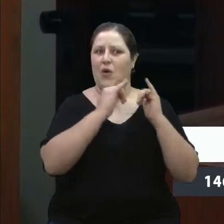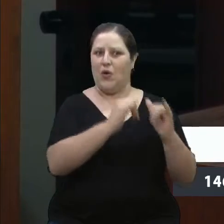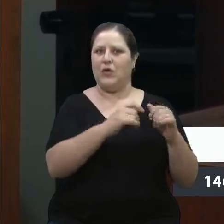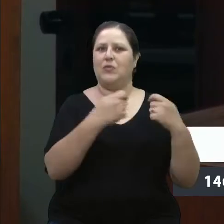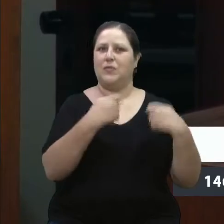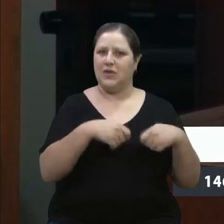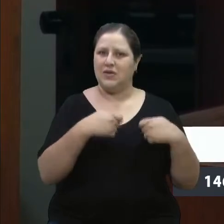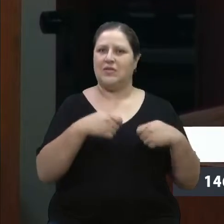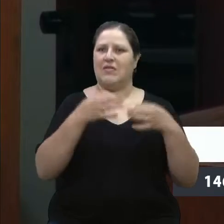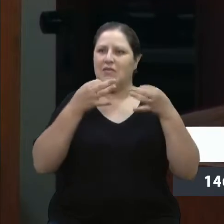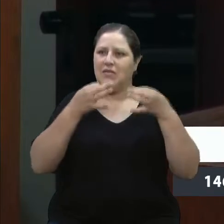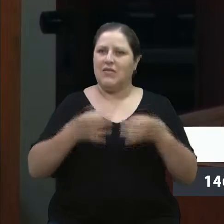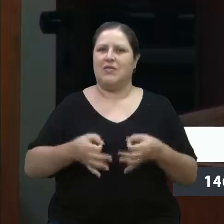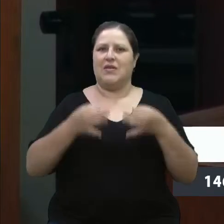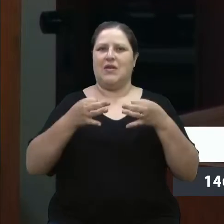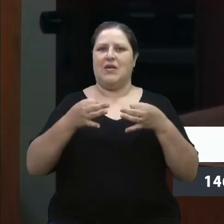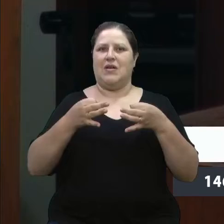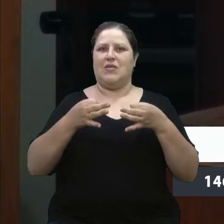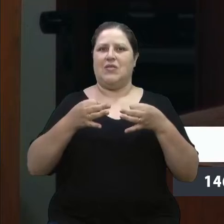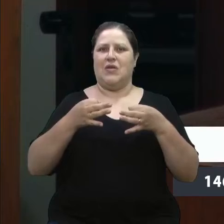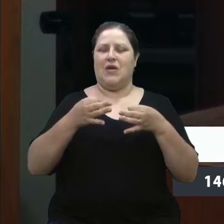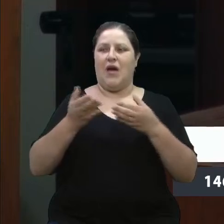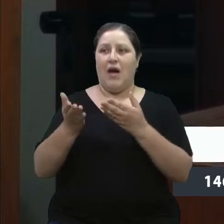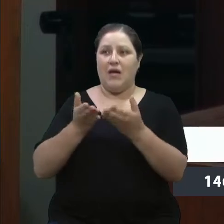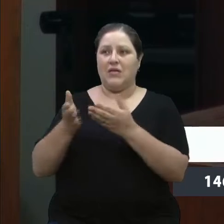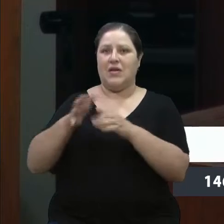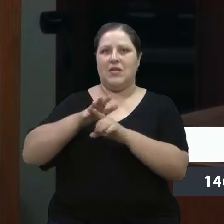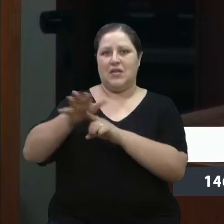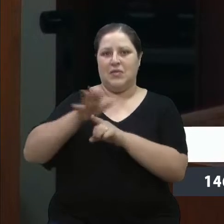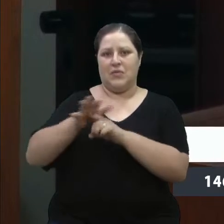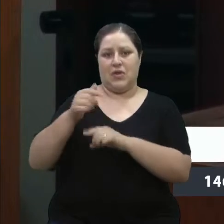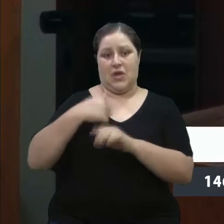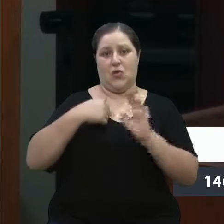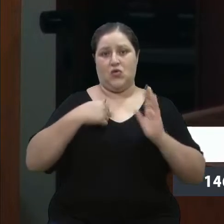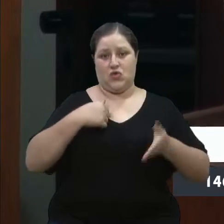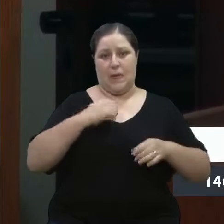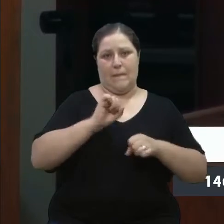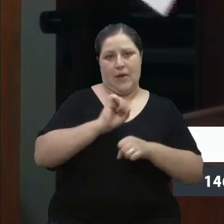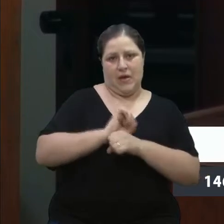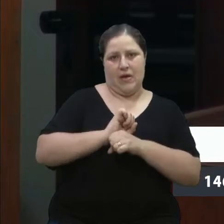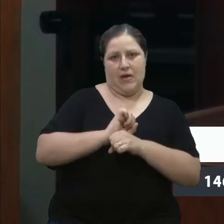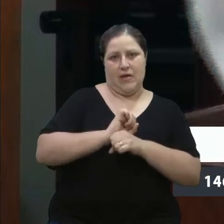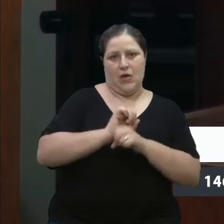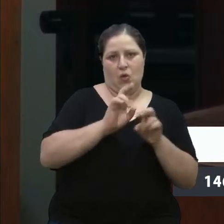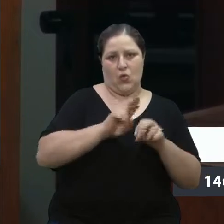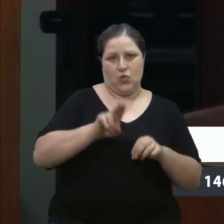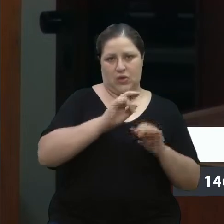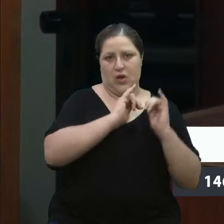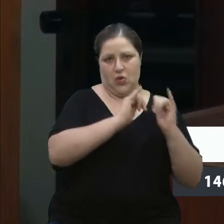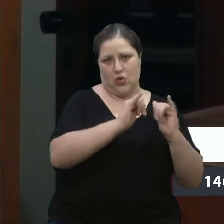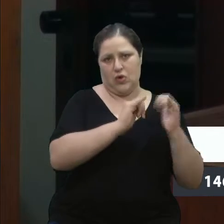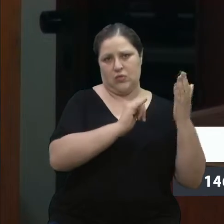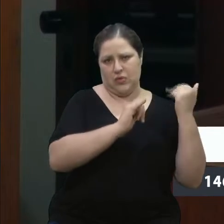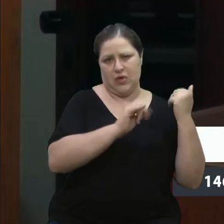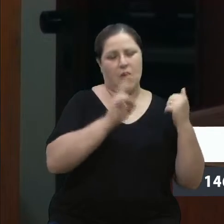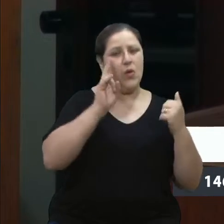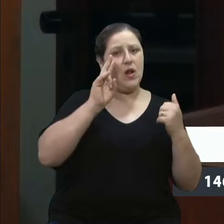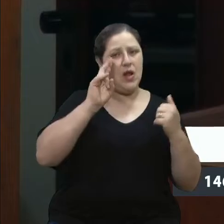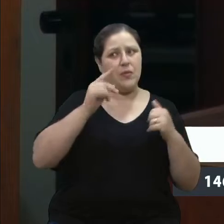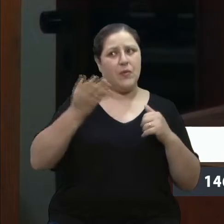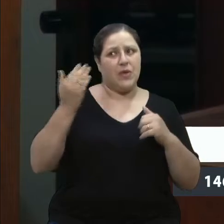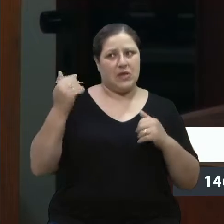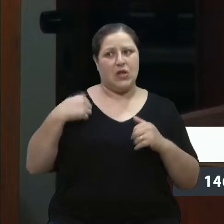das pessoas. Eu há algum tempo não uso transporte público, mas lembro, lá a linha que eu